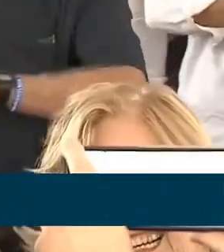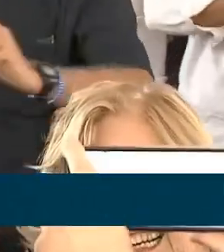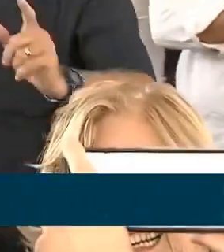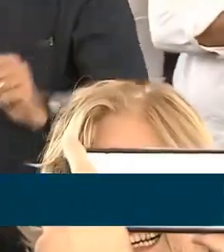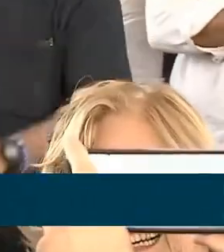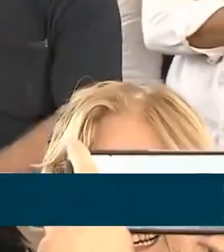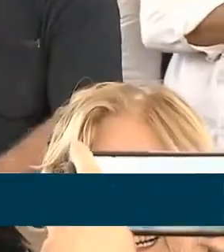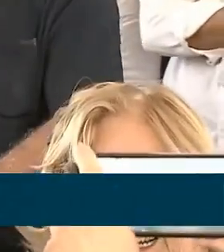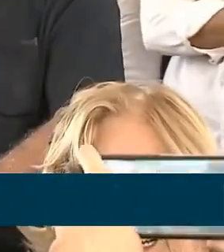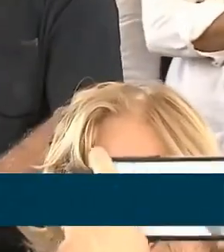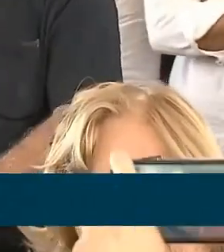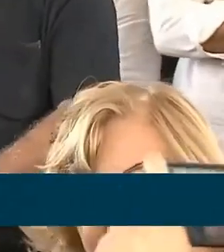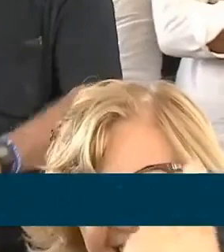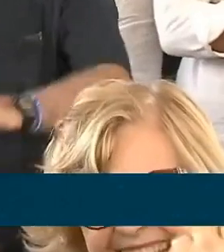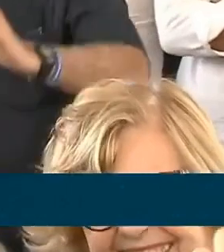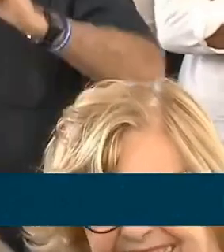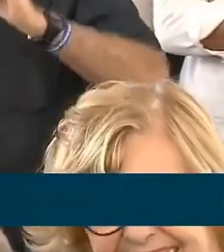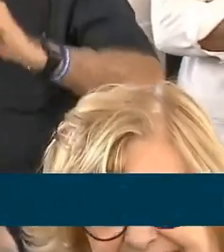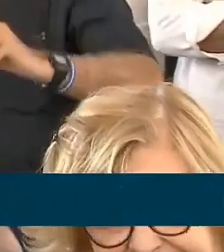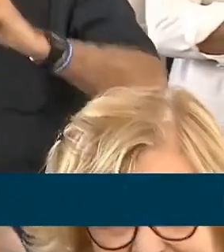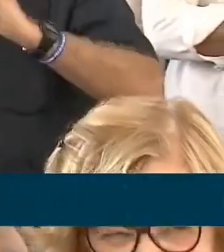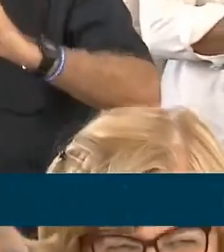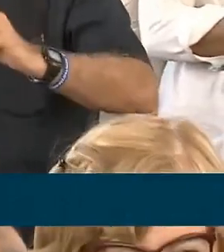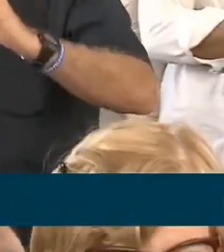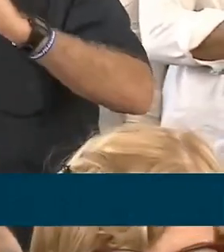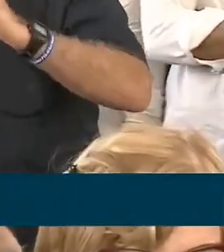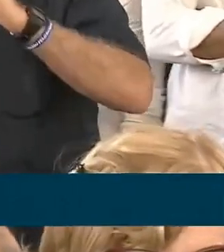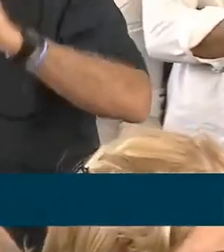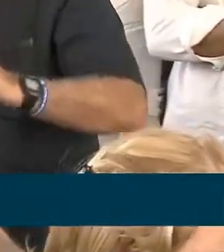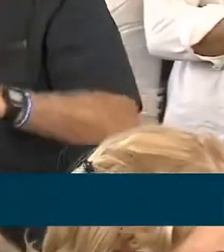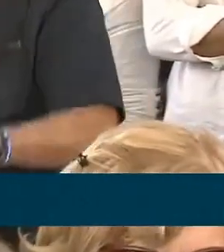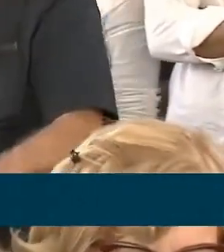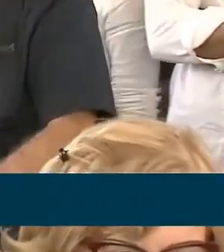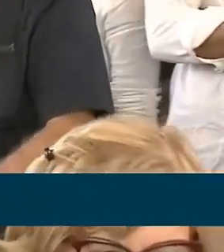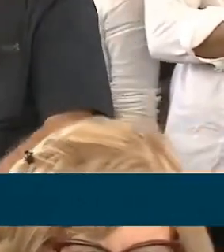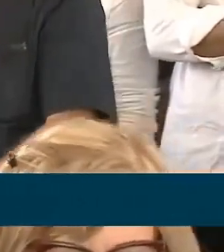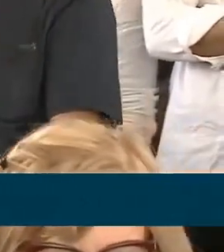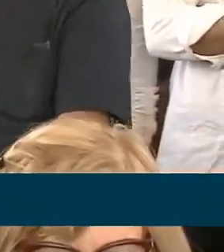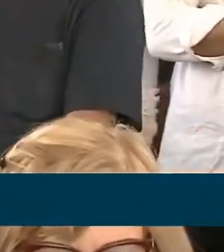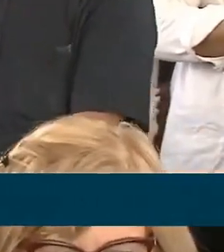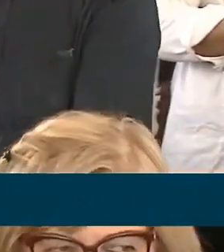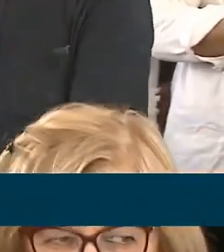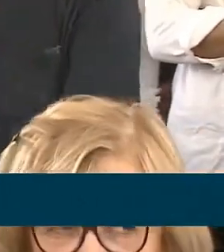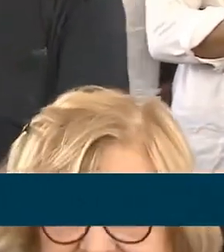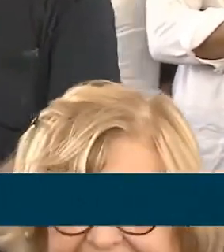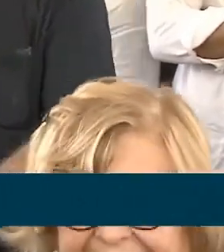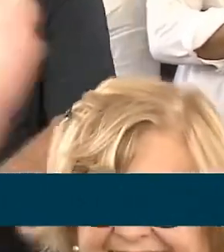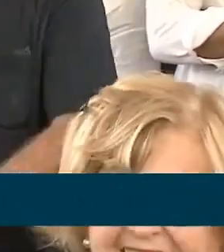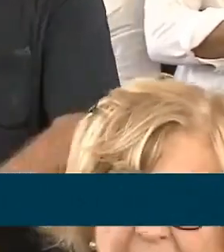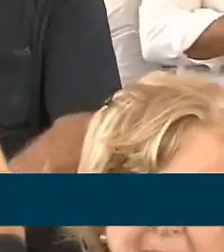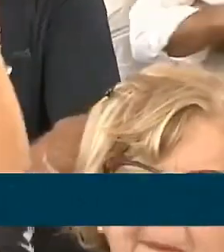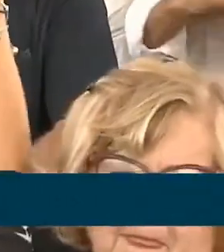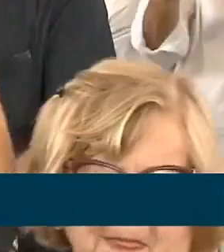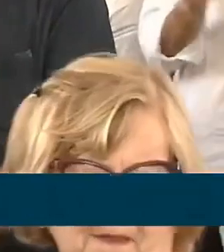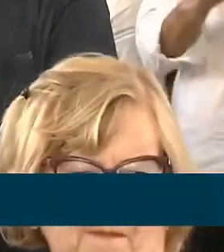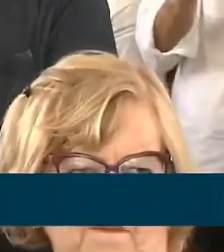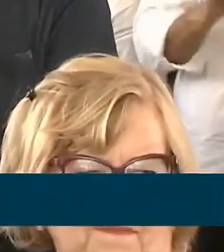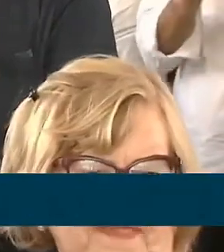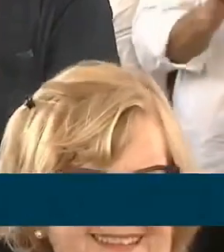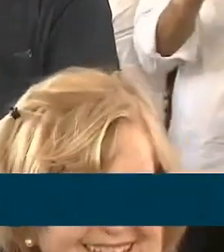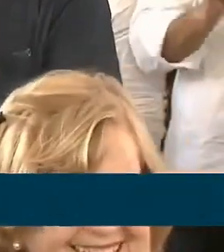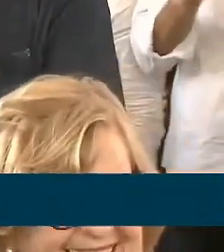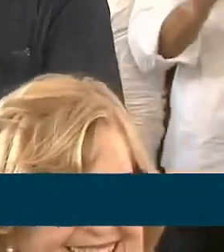tinha poderes para fechar o Brasil todo. Não fechei uma só casa de comércio no Brasil.